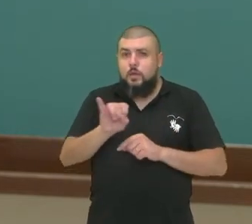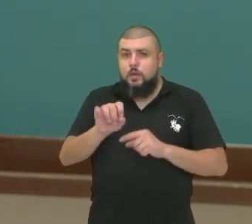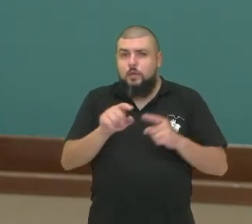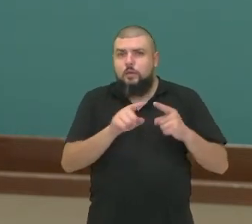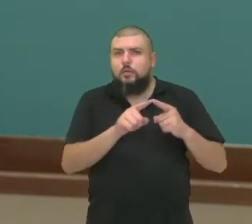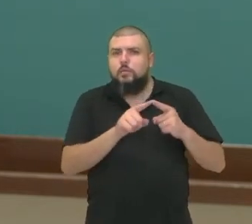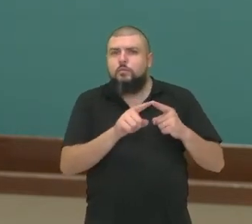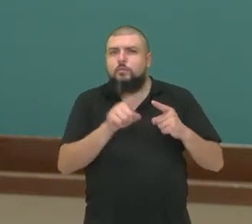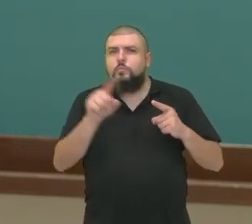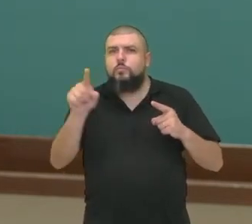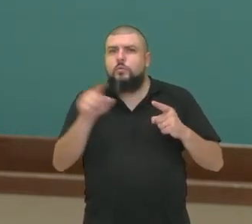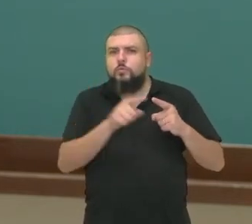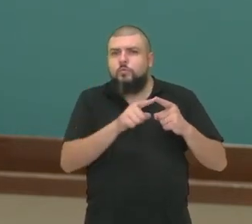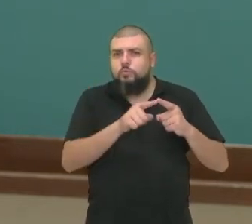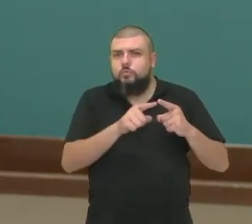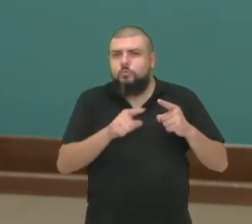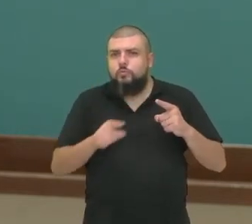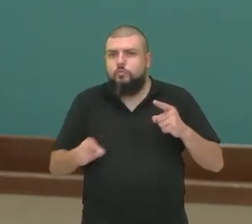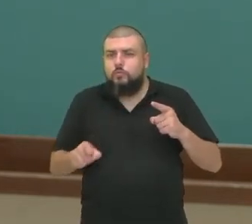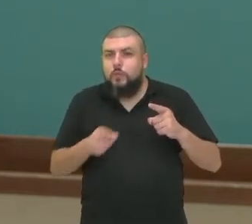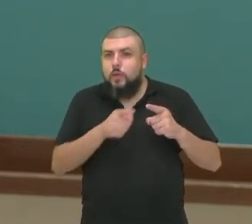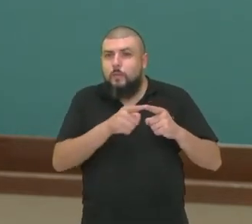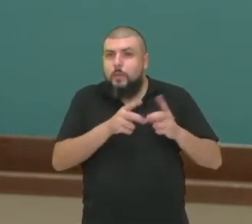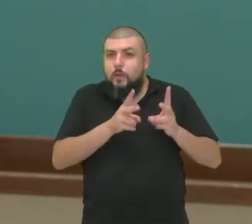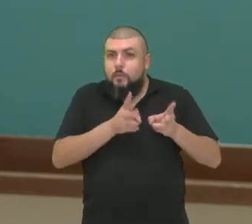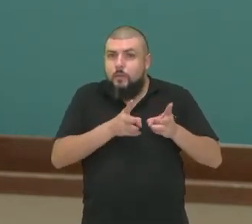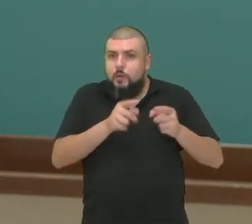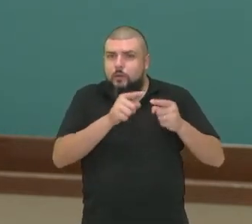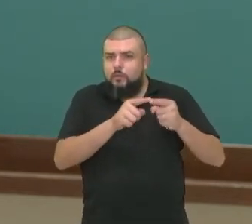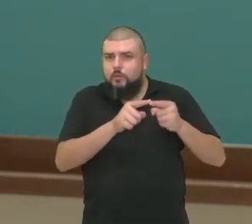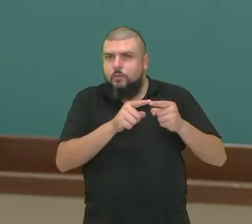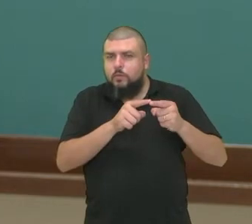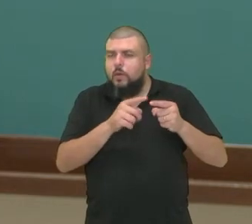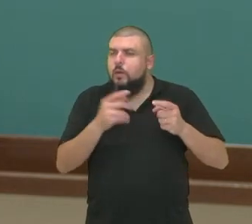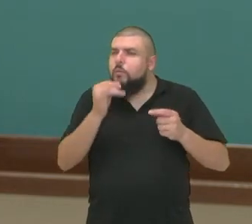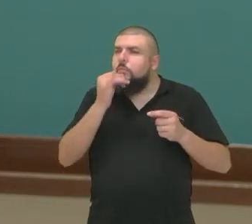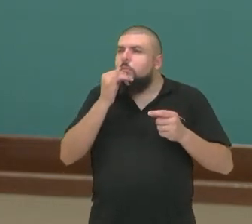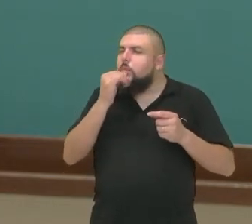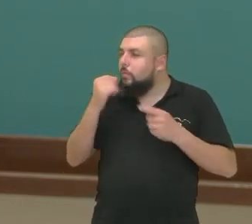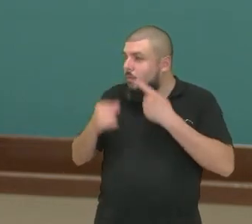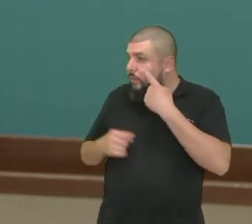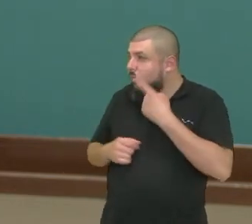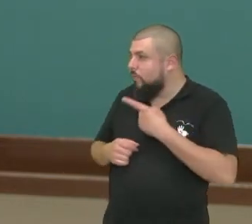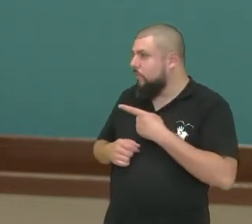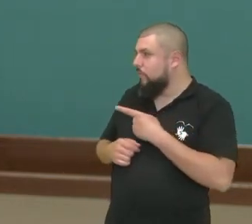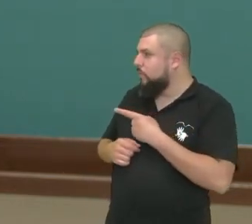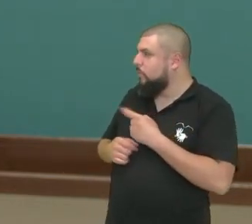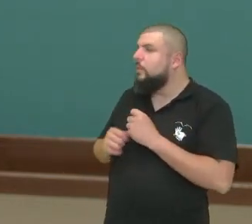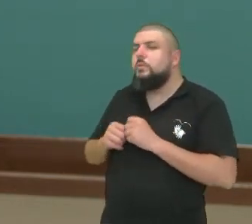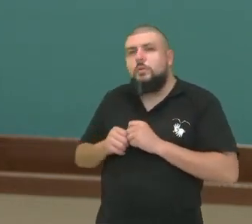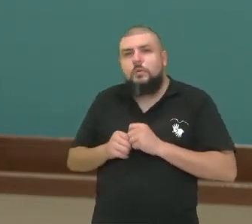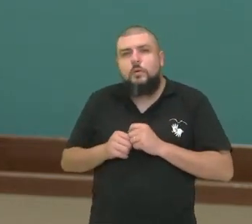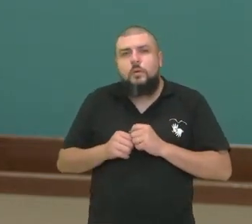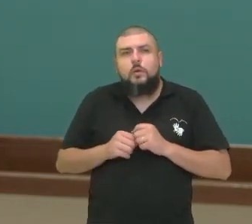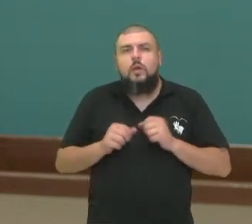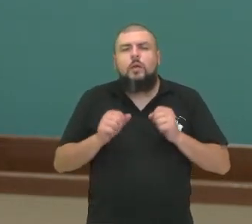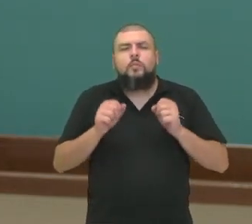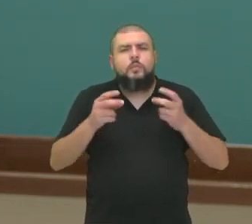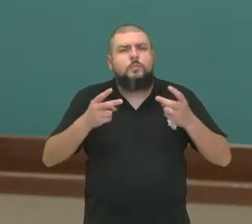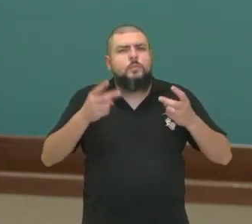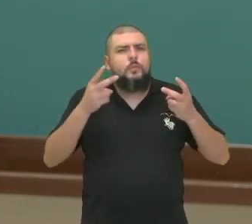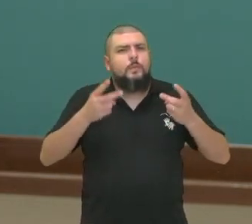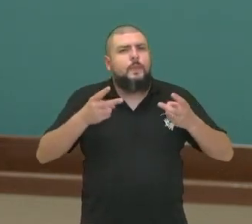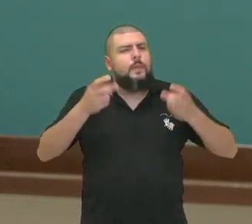semirretas da mesma origem, né, como está representado aqui nessa figura, então essas duas semirretas, a gente pode observar que a gente